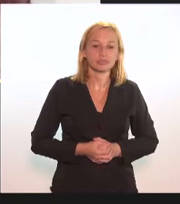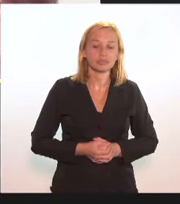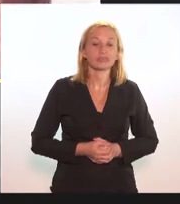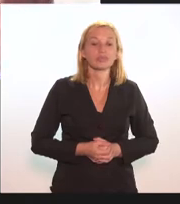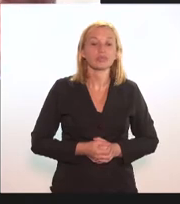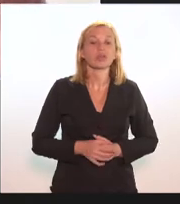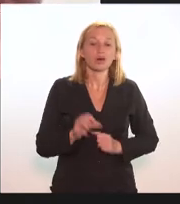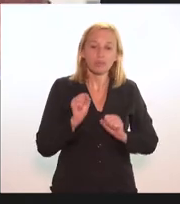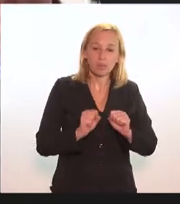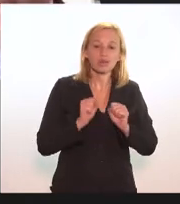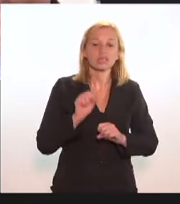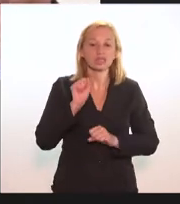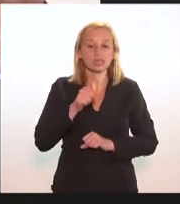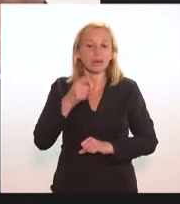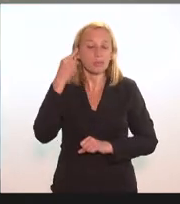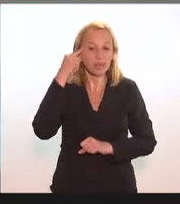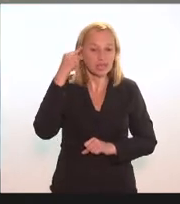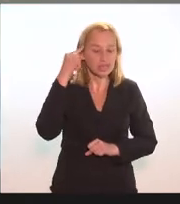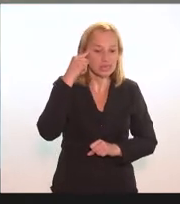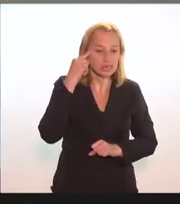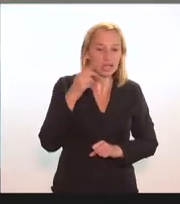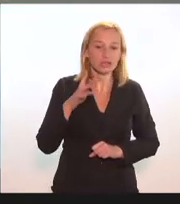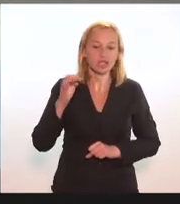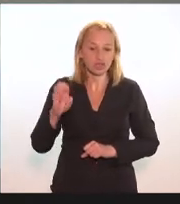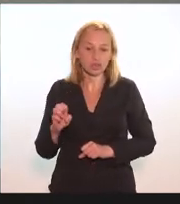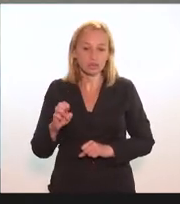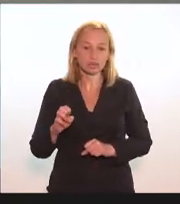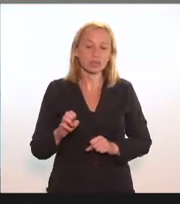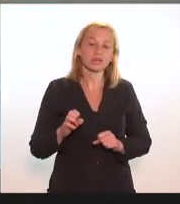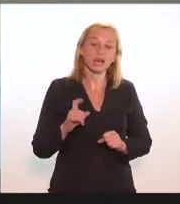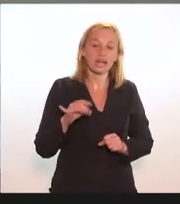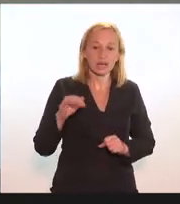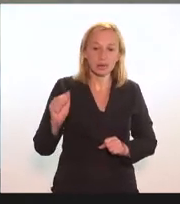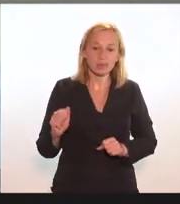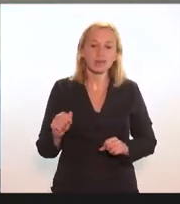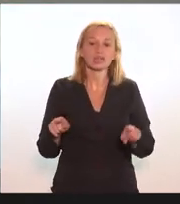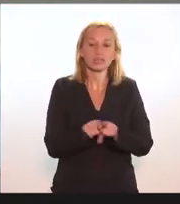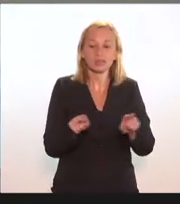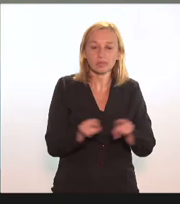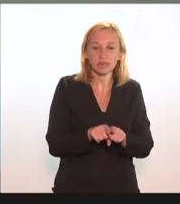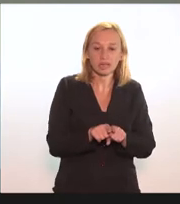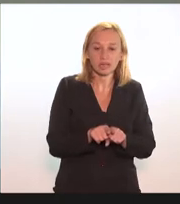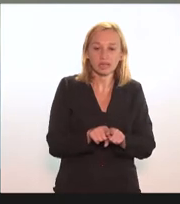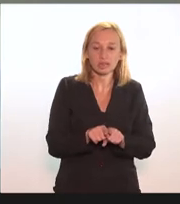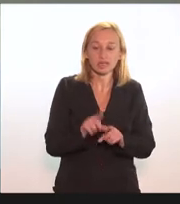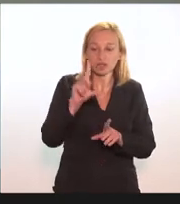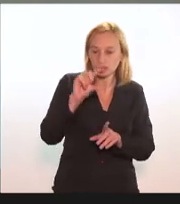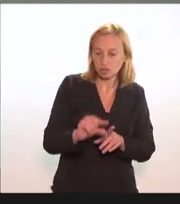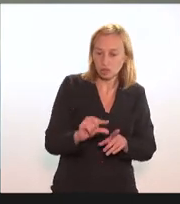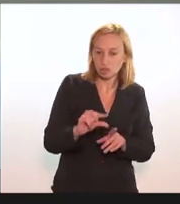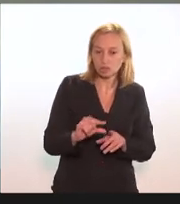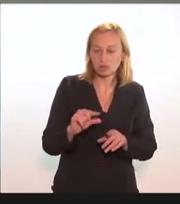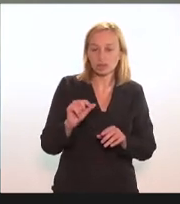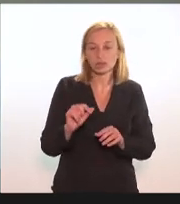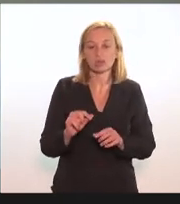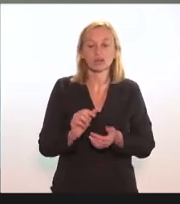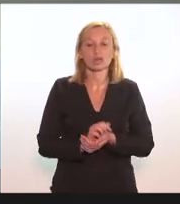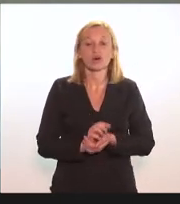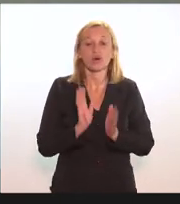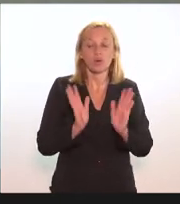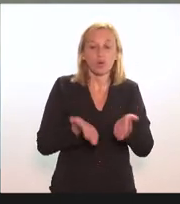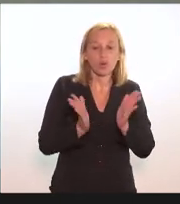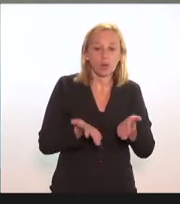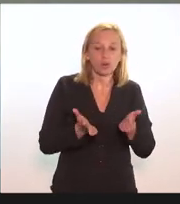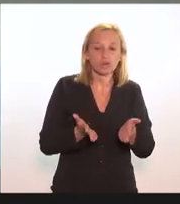A gente pode sim pensar num regime com redução de alíquota e redução da margem de valor agregado. Por quê? Hoje,